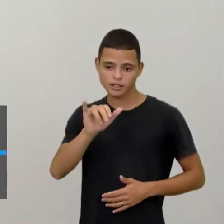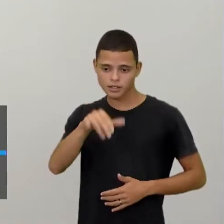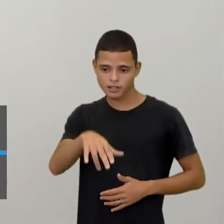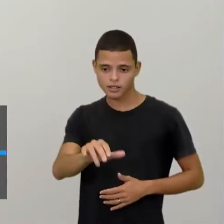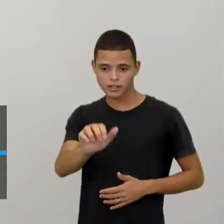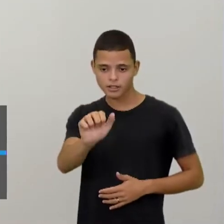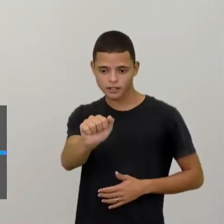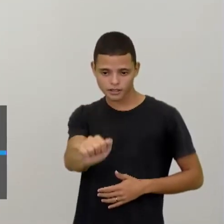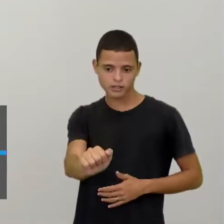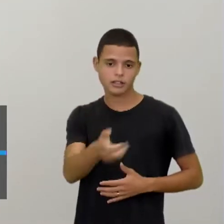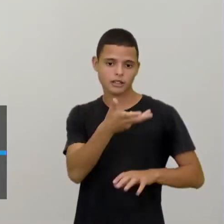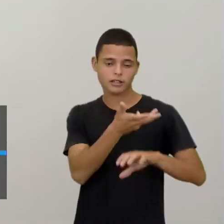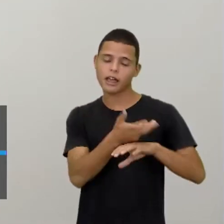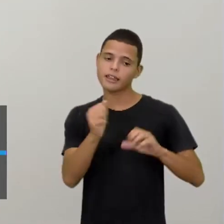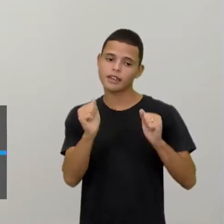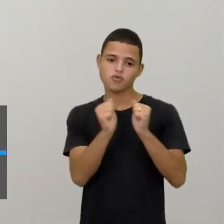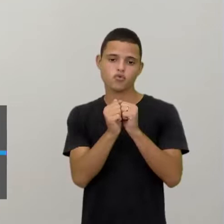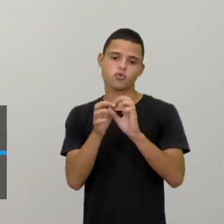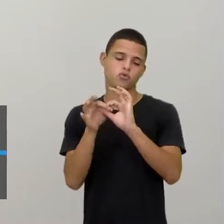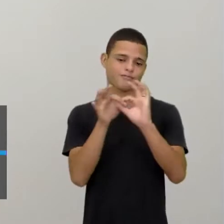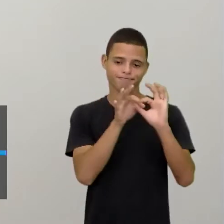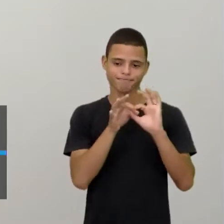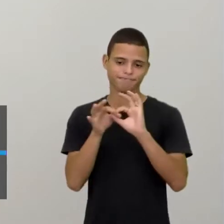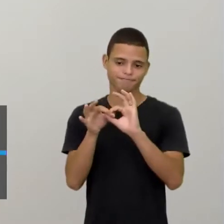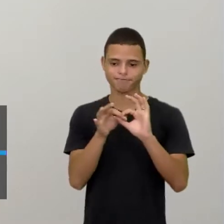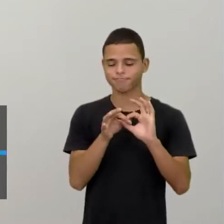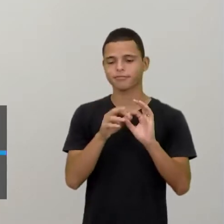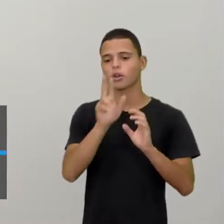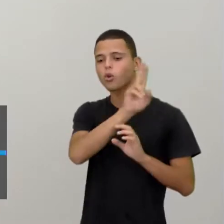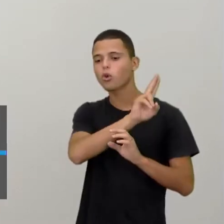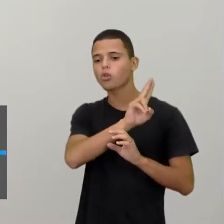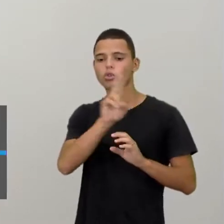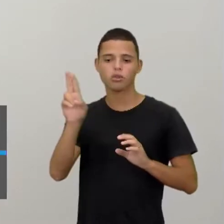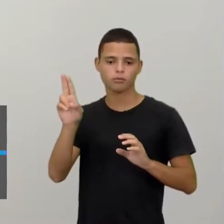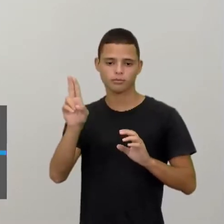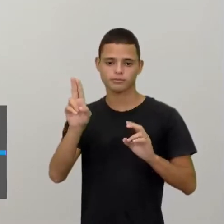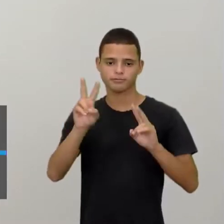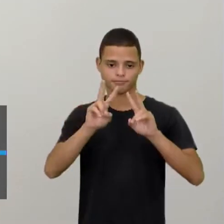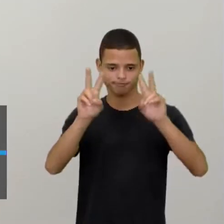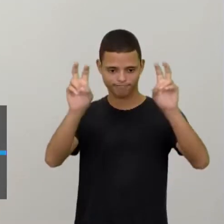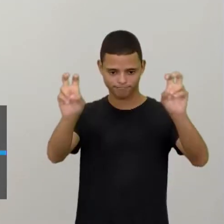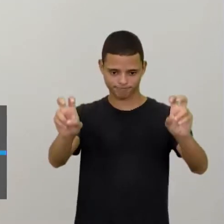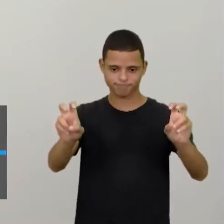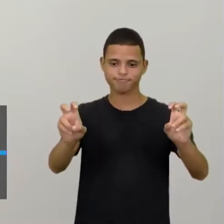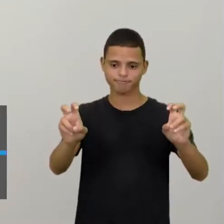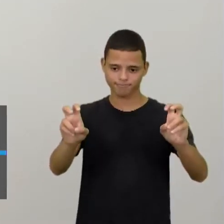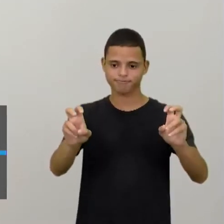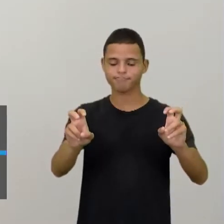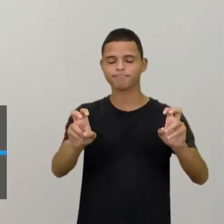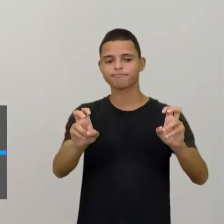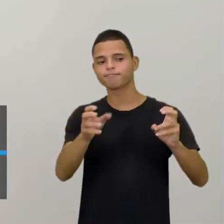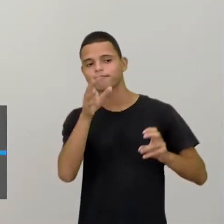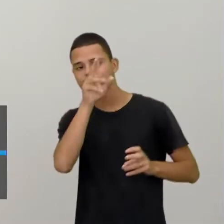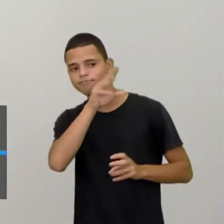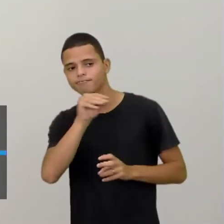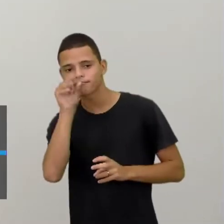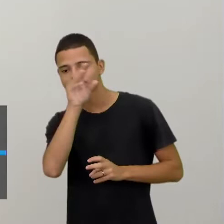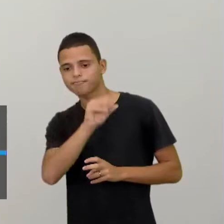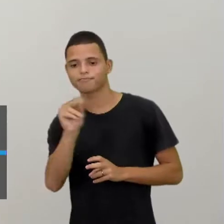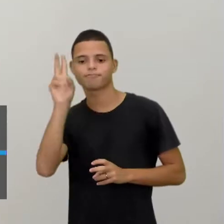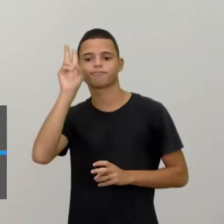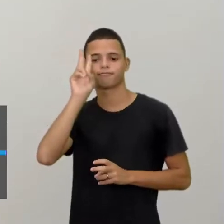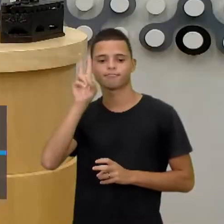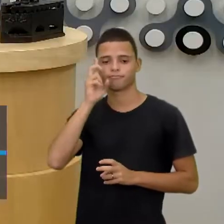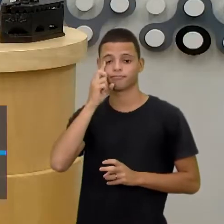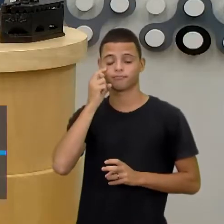componente trabalha aqui junto com o da professora Elaine, que é as narrativas históricas e sua produção material e imaterial. E hoje a gente vai fazer uma aula